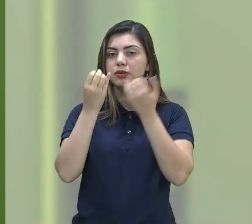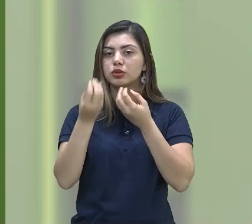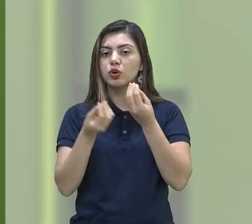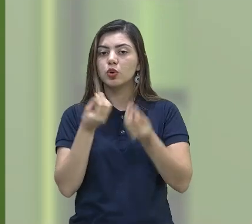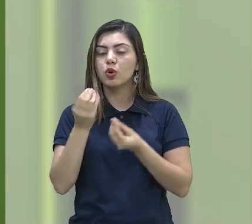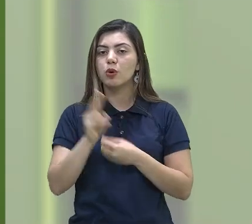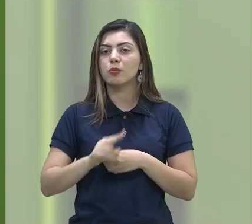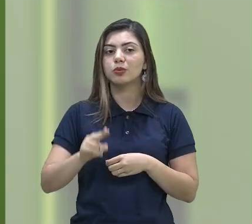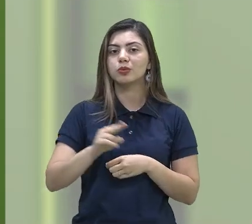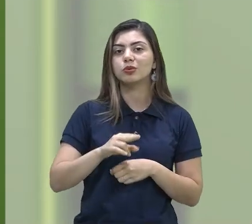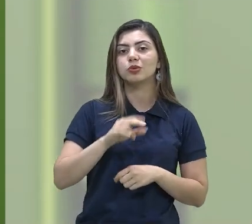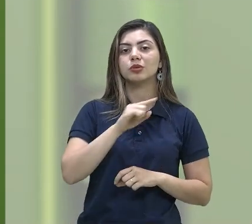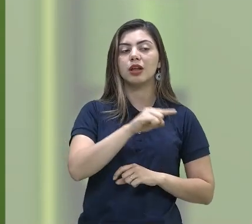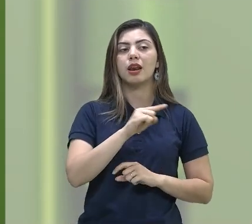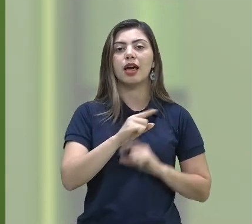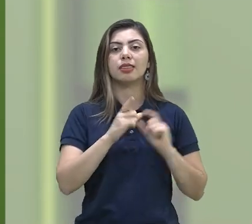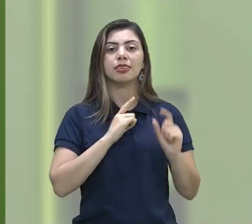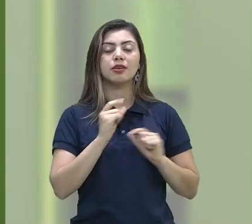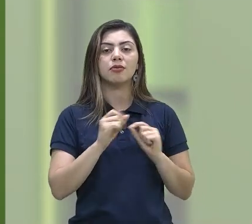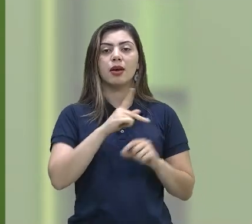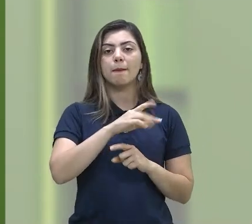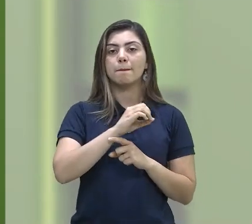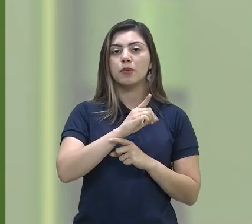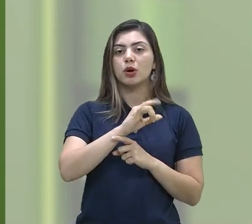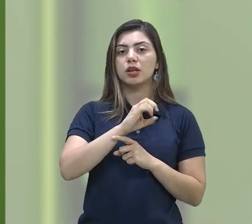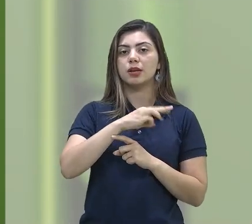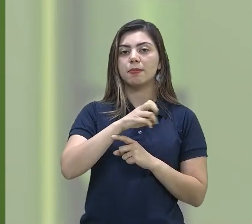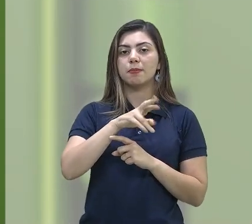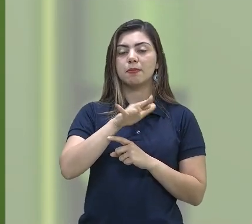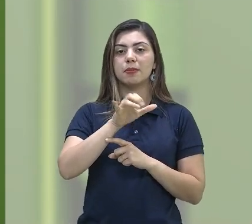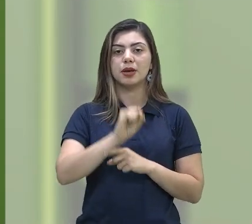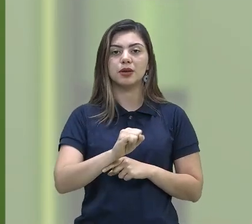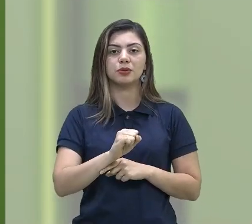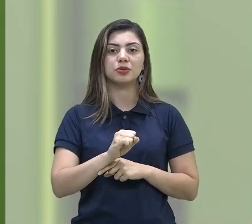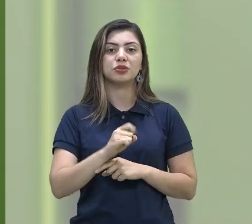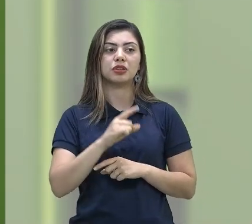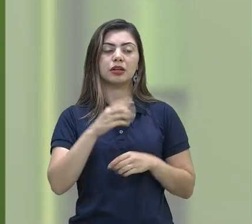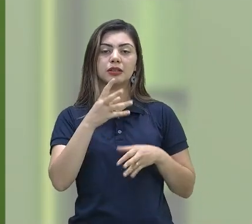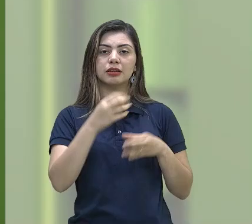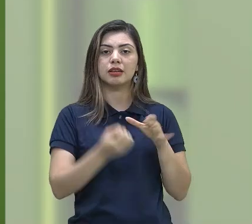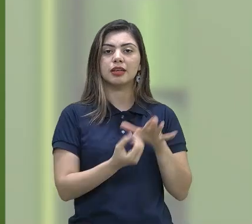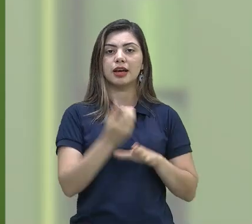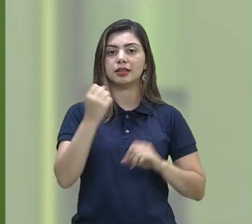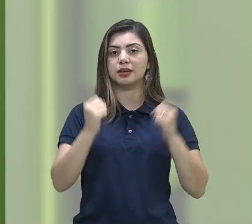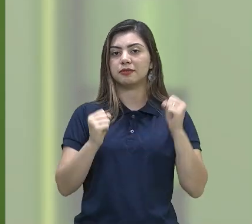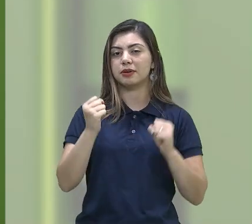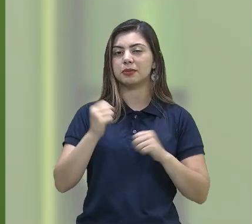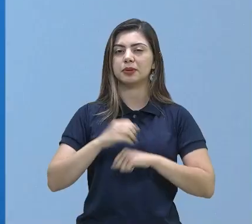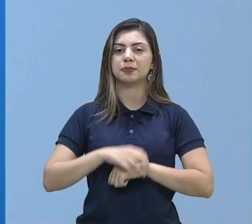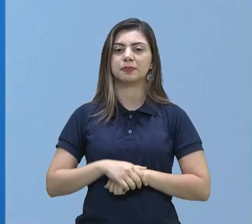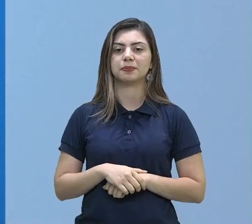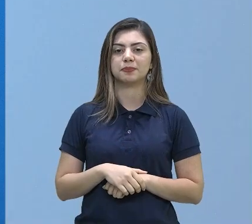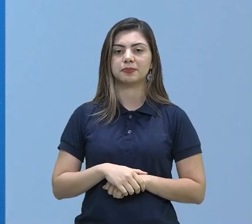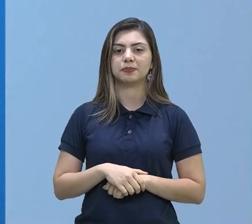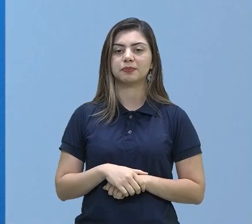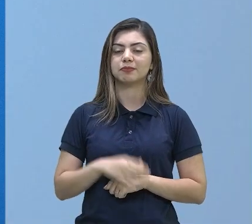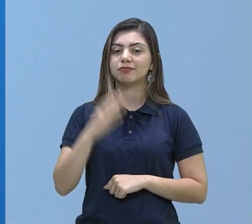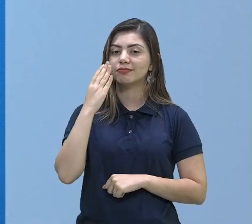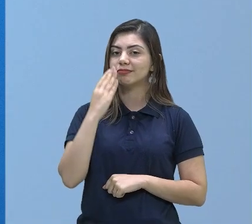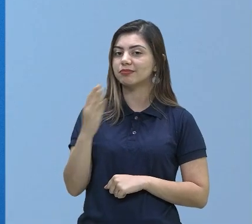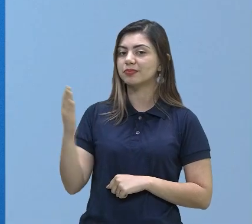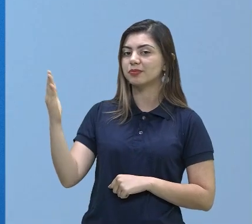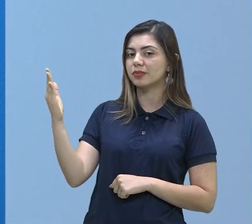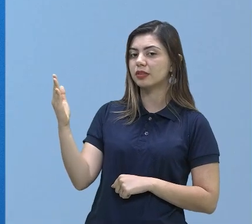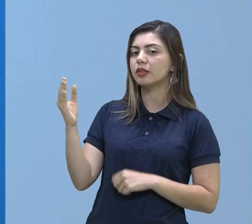de polímeros sintéticos no nosso cotidiano, tá bom? Vamos assistir. O